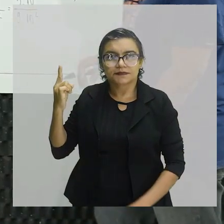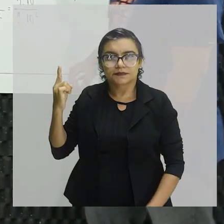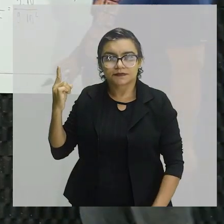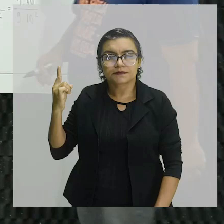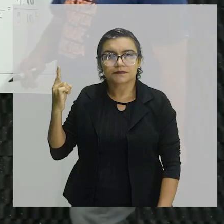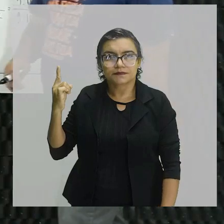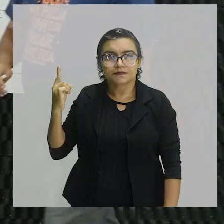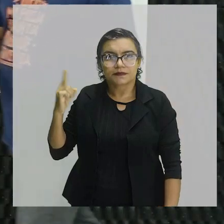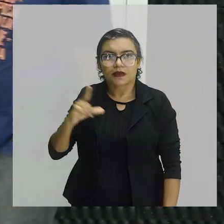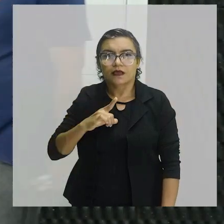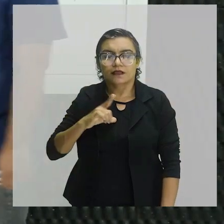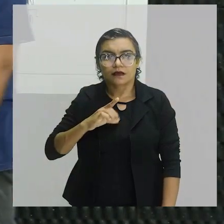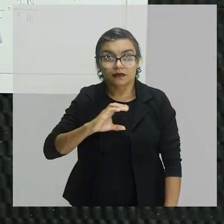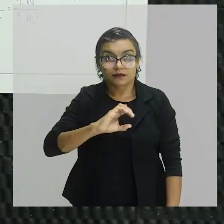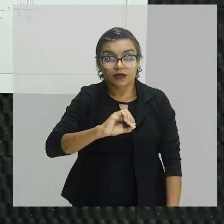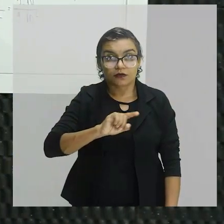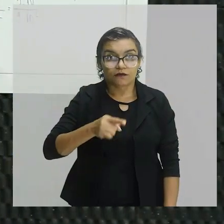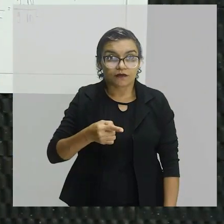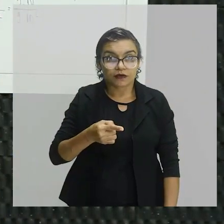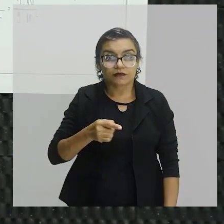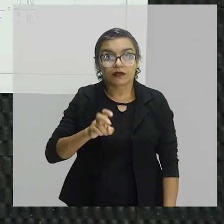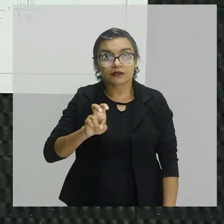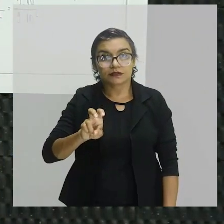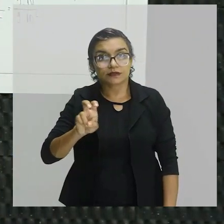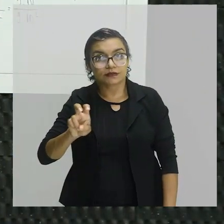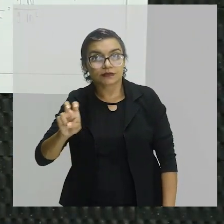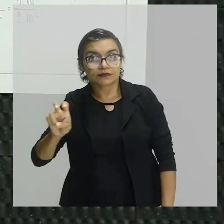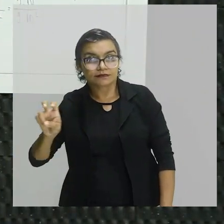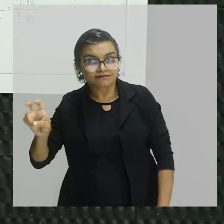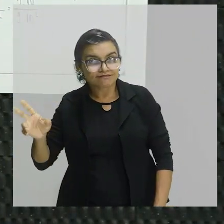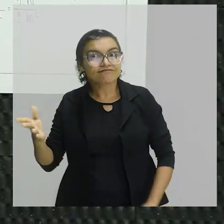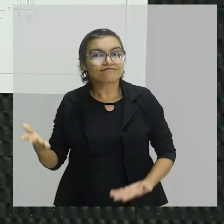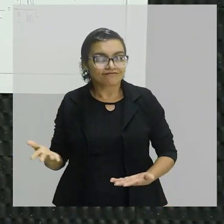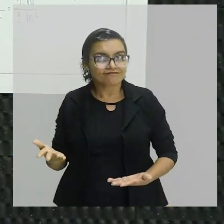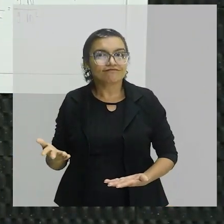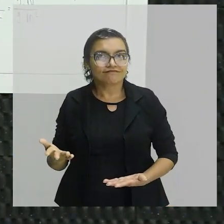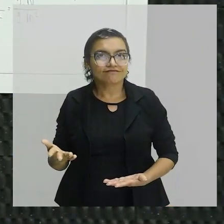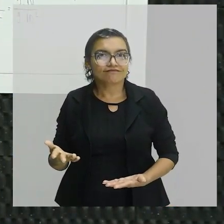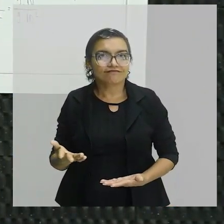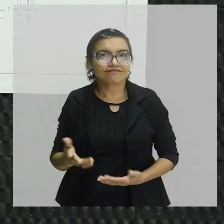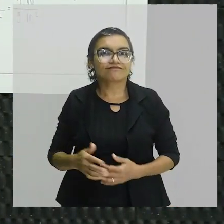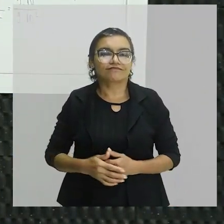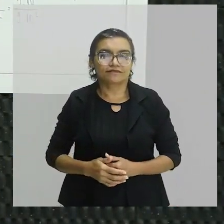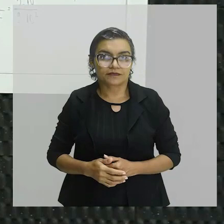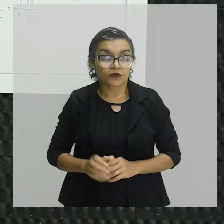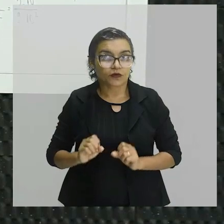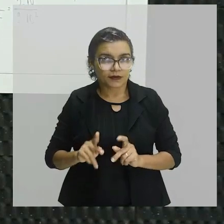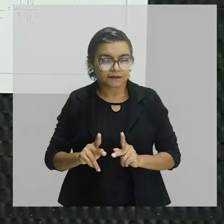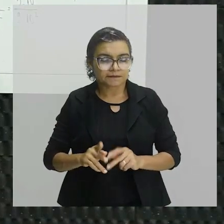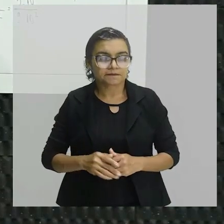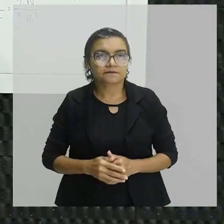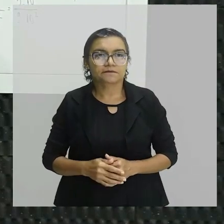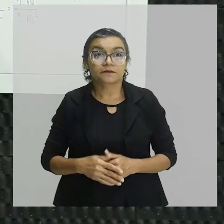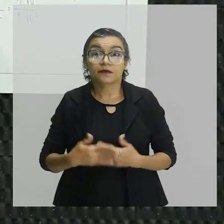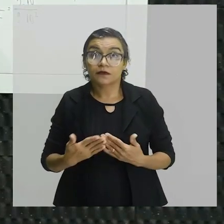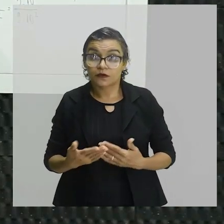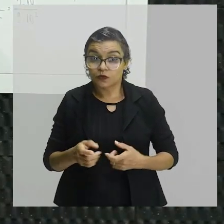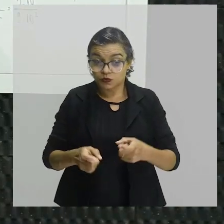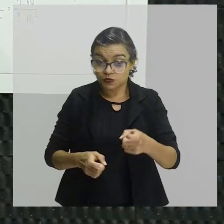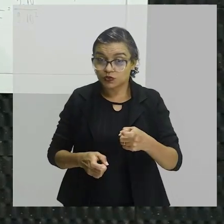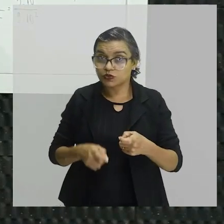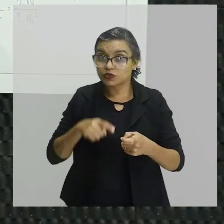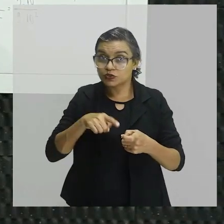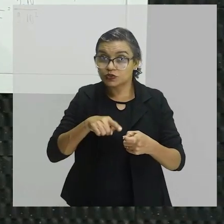porque isso aqui nunca vai ter fim, ok? Então, vai dar aproximadamente 0,55. Então, o valor de